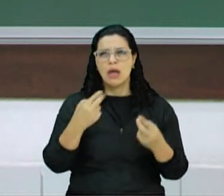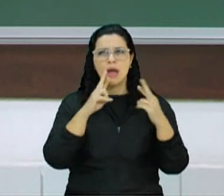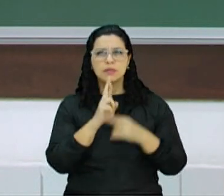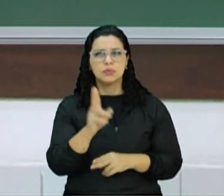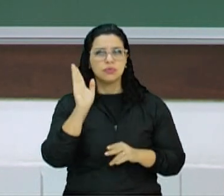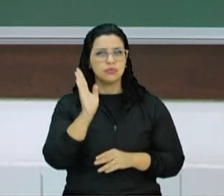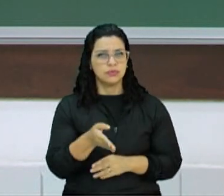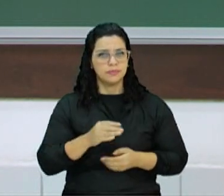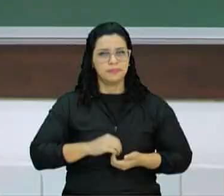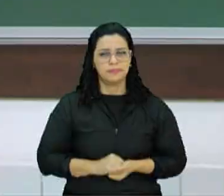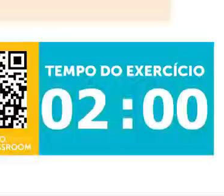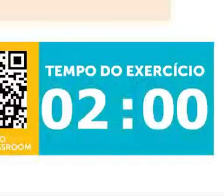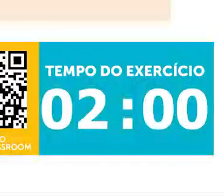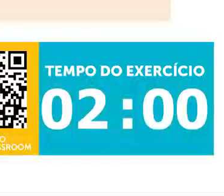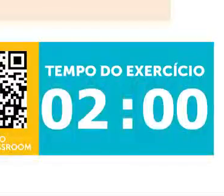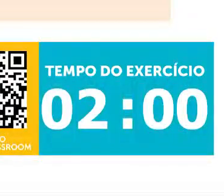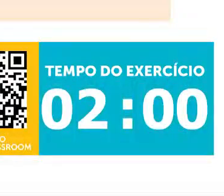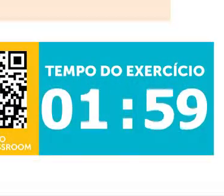resposta.